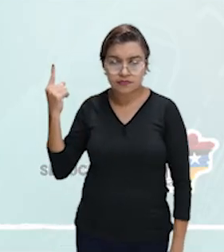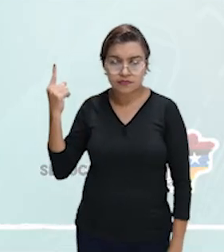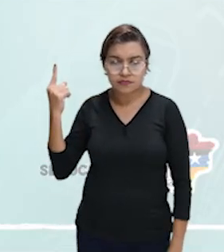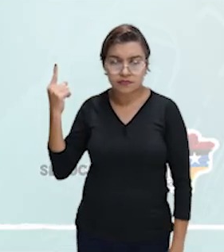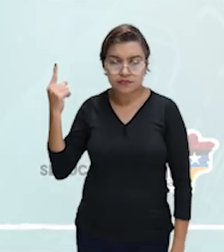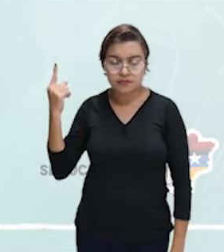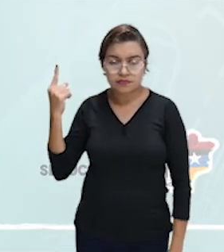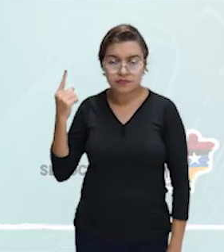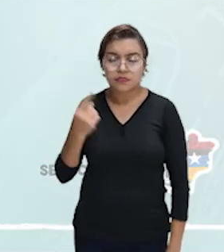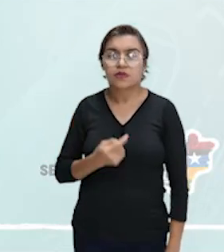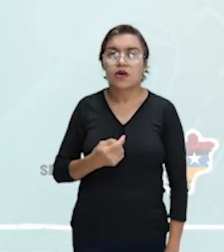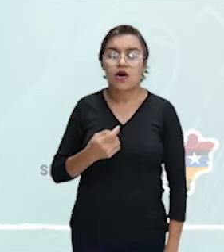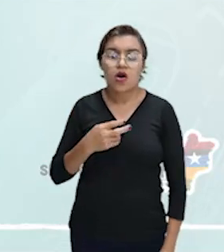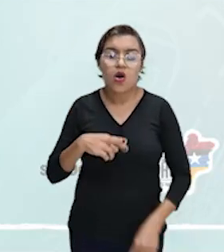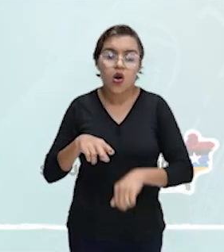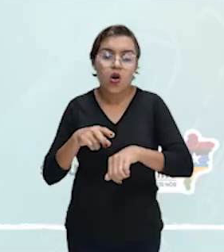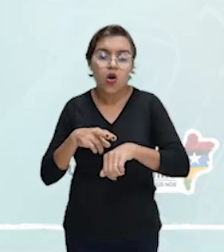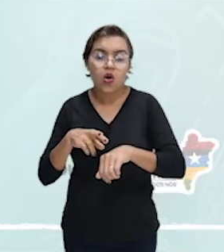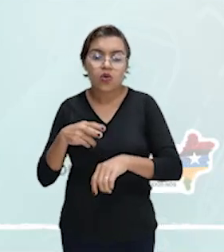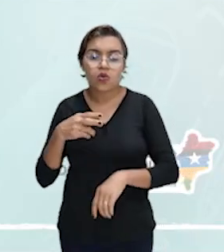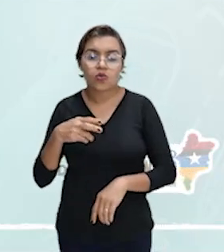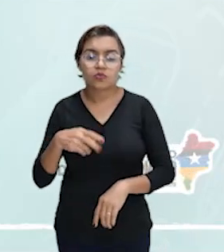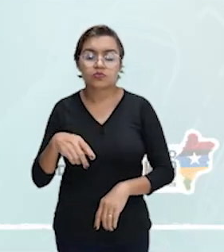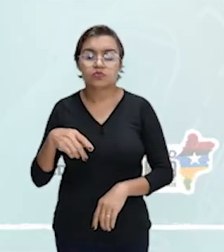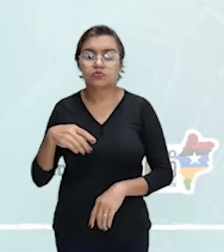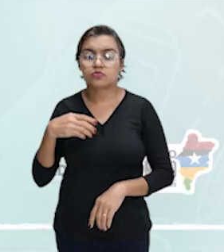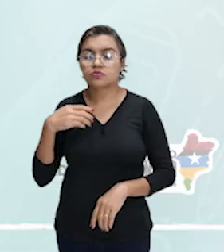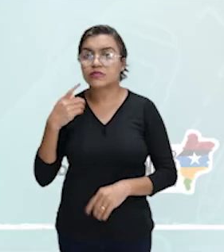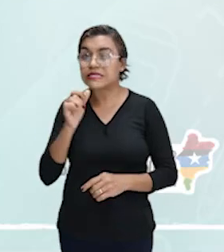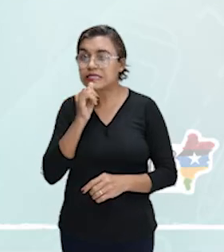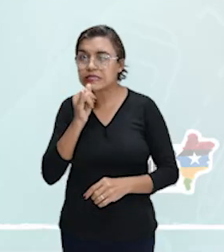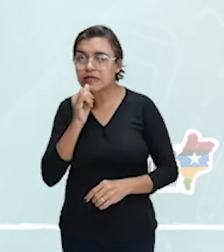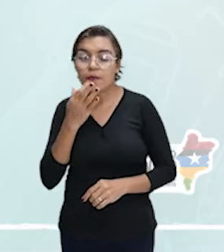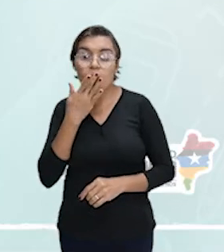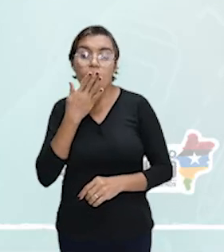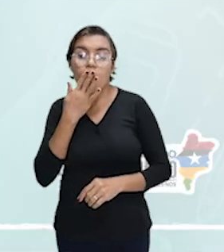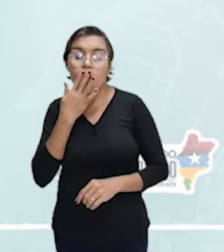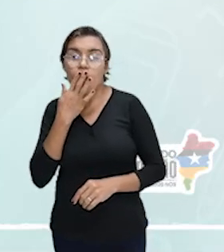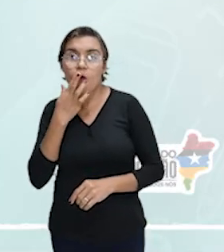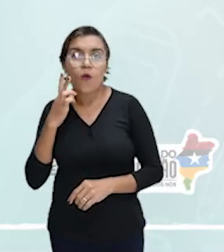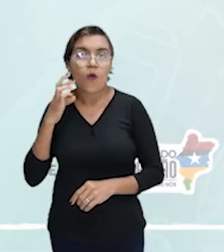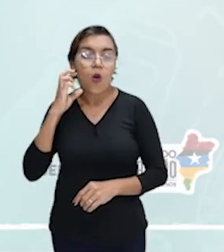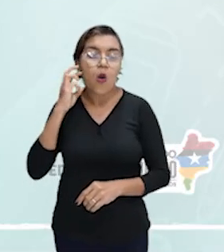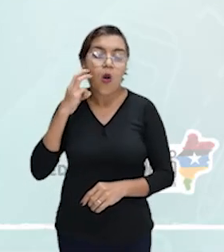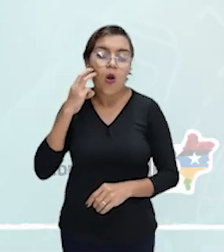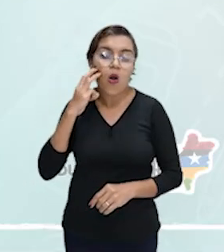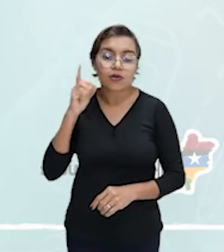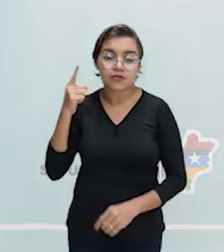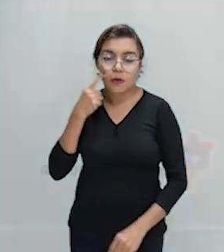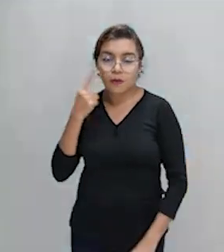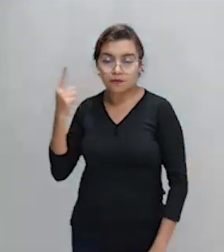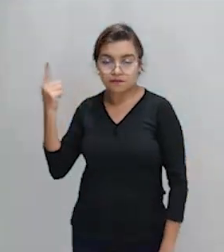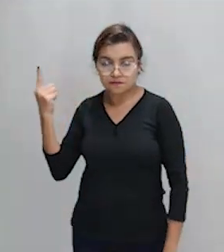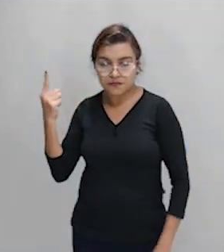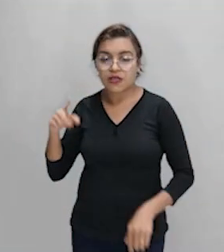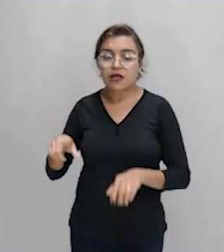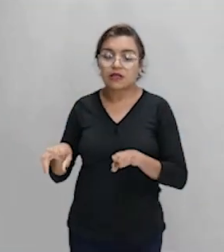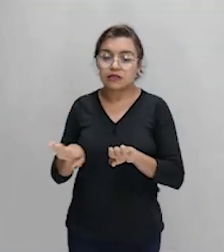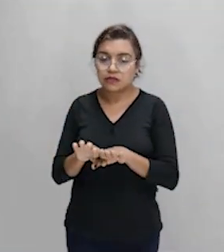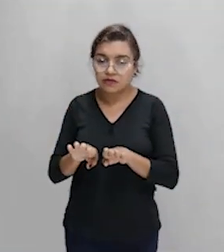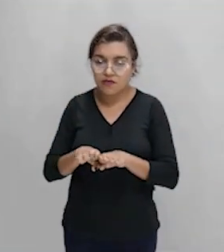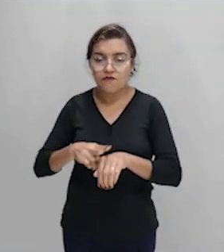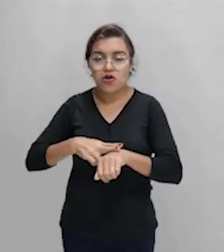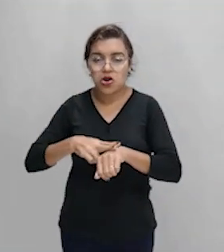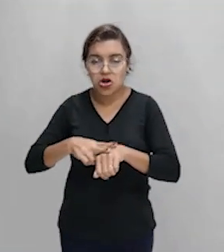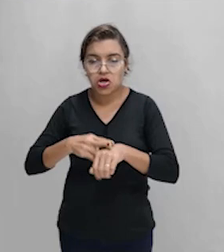união de cada um desses estágios é o que vai garantir um treinamento eficiente. Tá aqui, ó, coloquei uma imagem de um